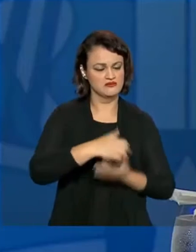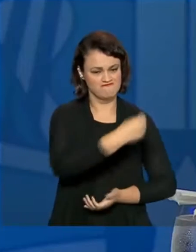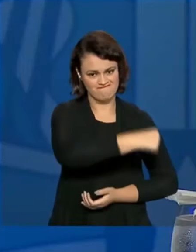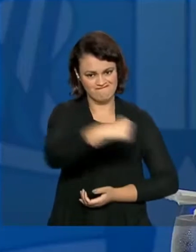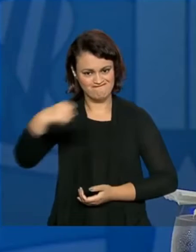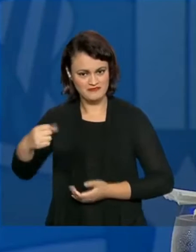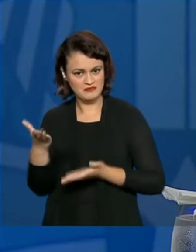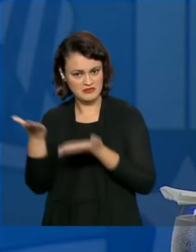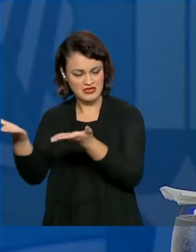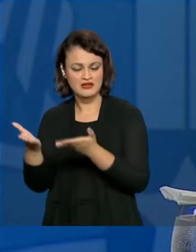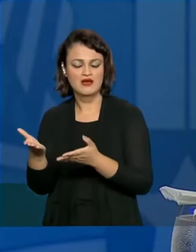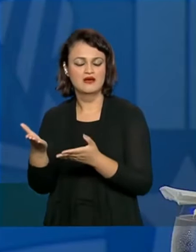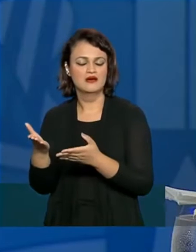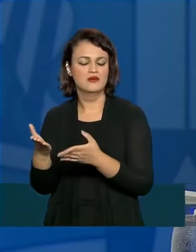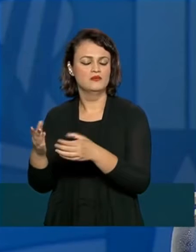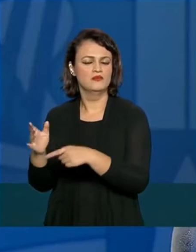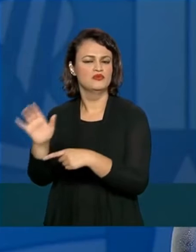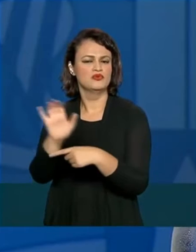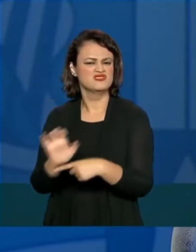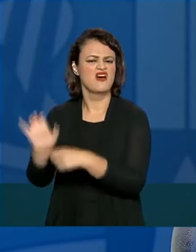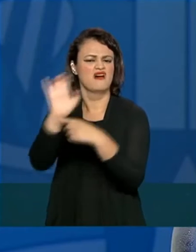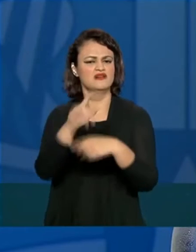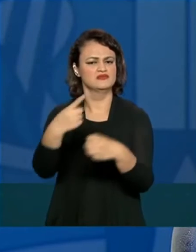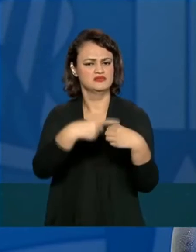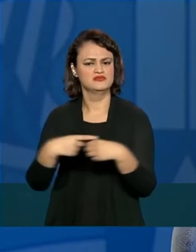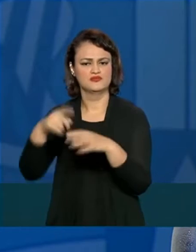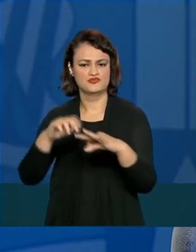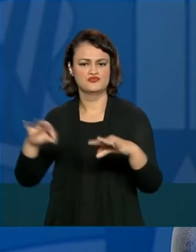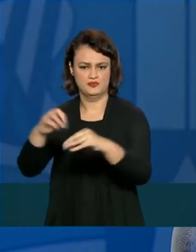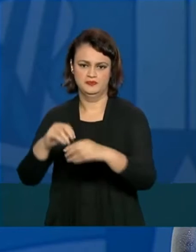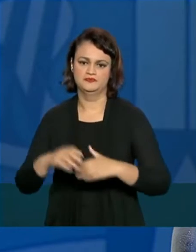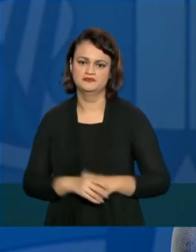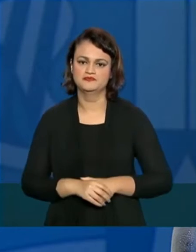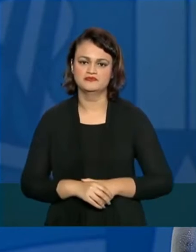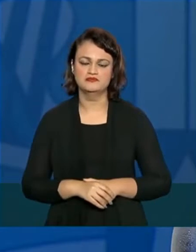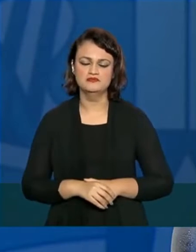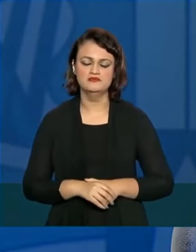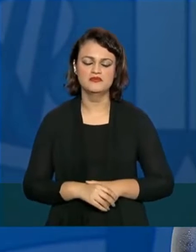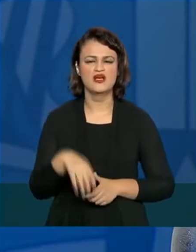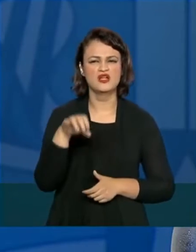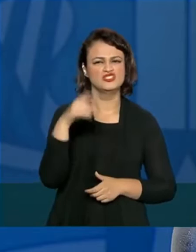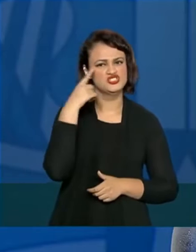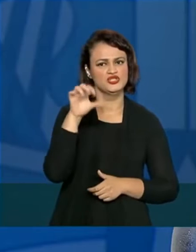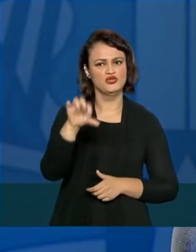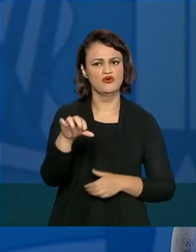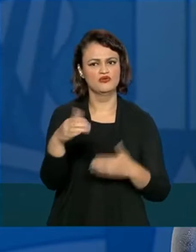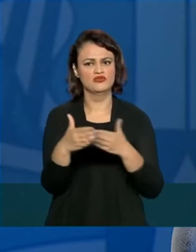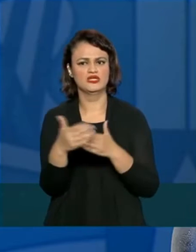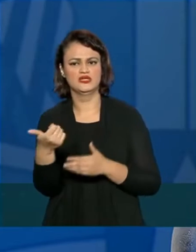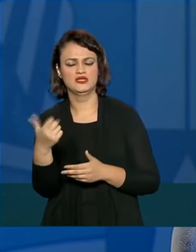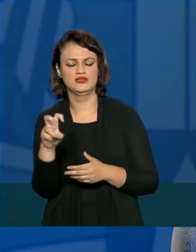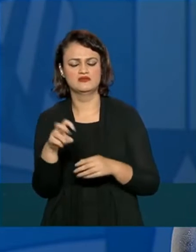primária do estado, dos municípios do estado. Entre 9 e 15 de junho foram